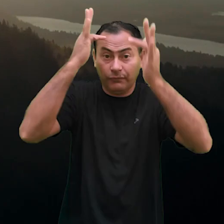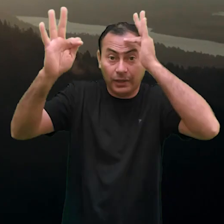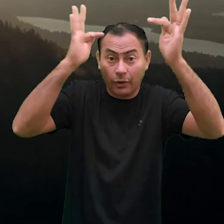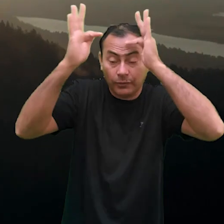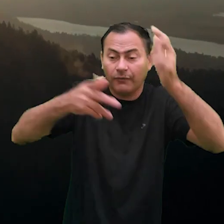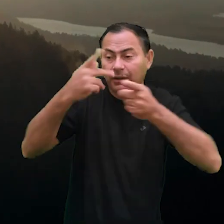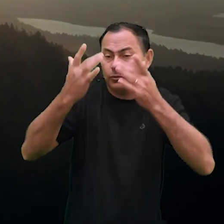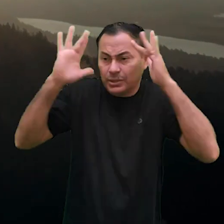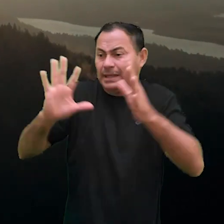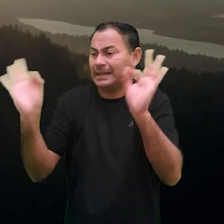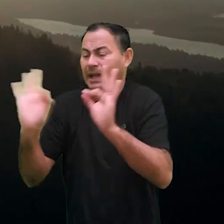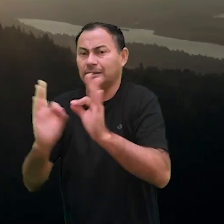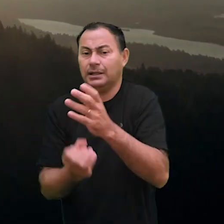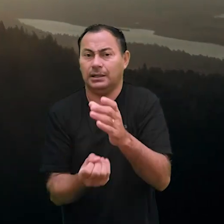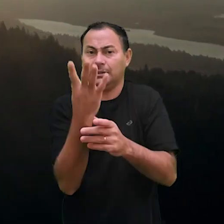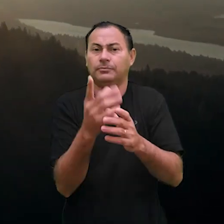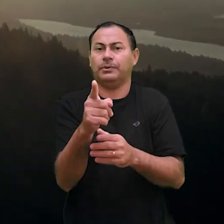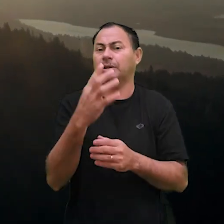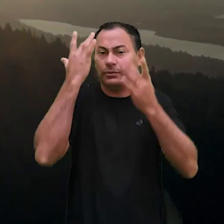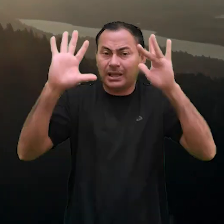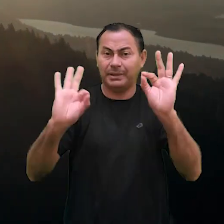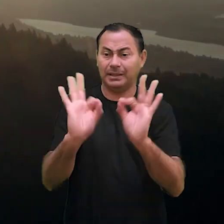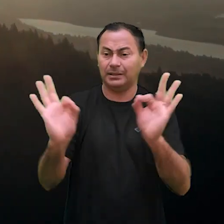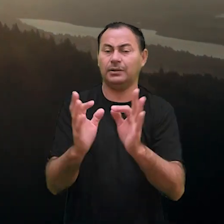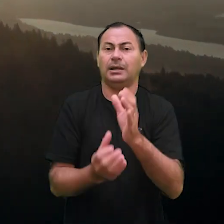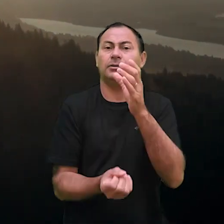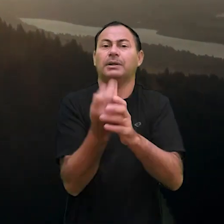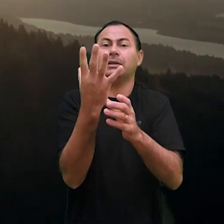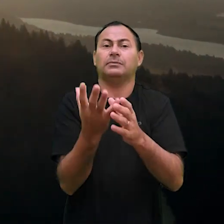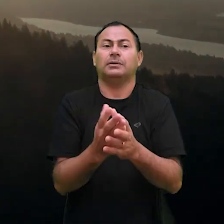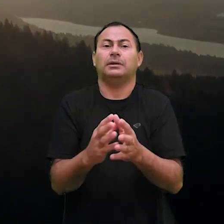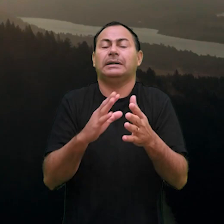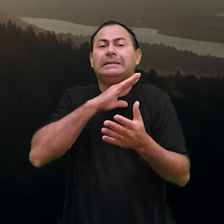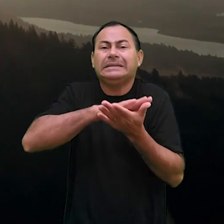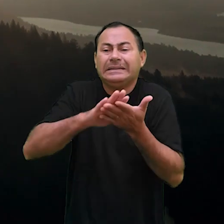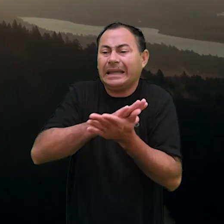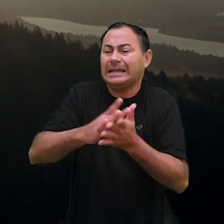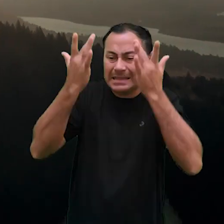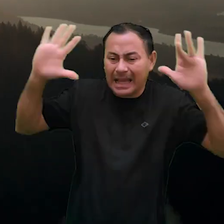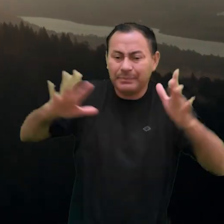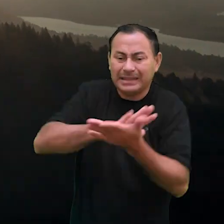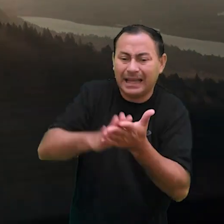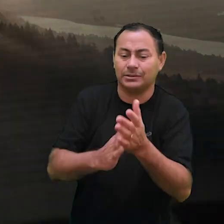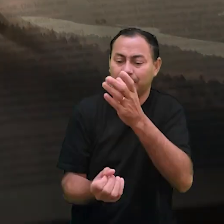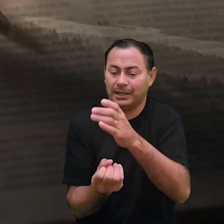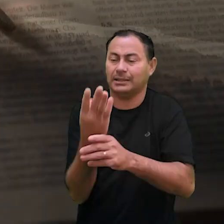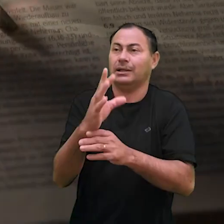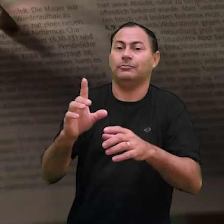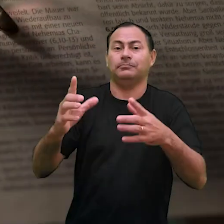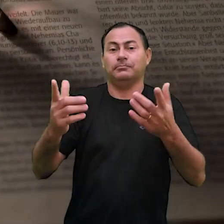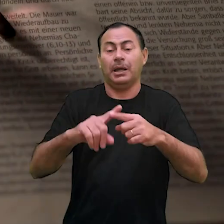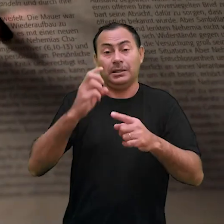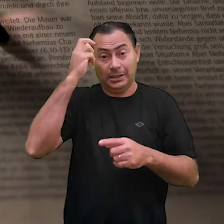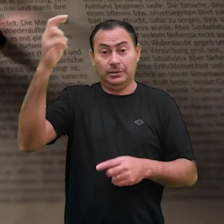mesma conclusão do filósofo e dizer, eu não sei nada sobre a criação. Você não sabe nada sobre a criação. Ninguém sabe nada